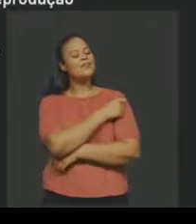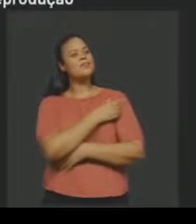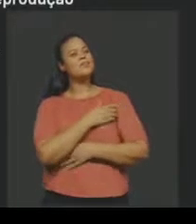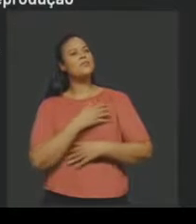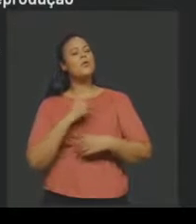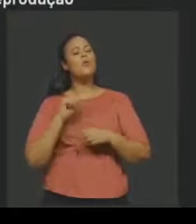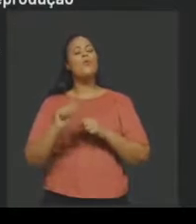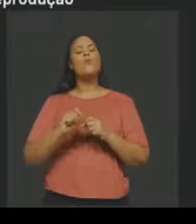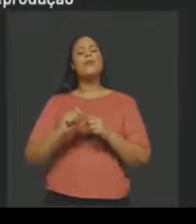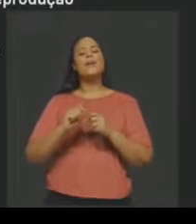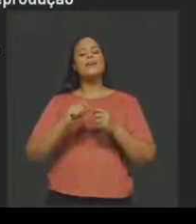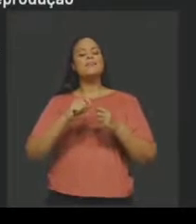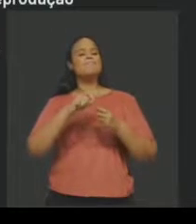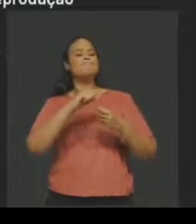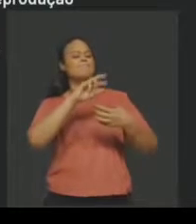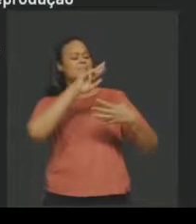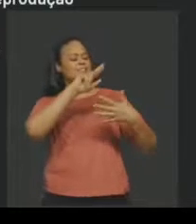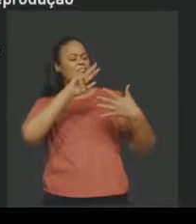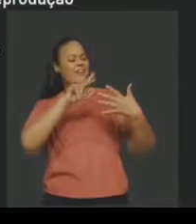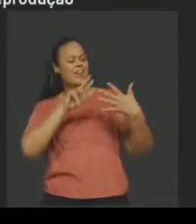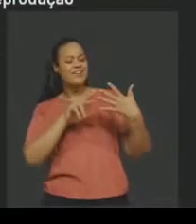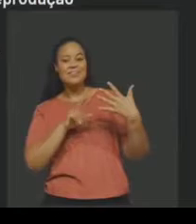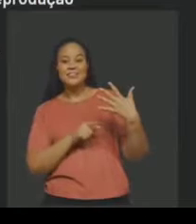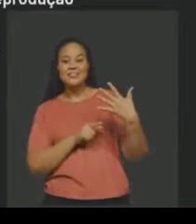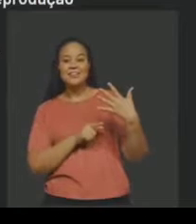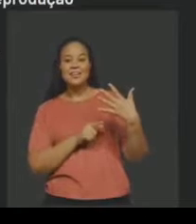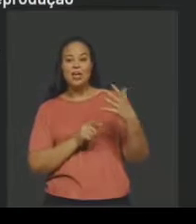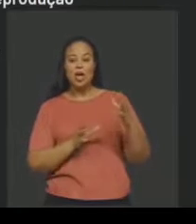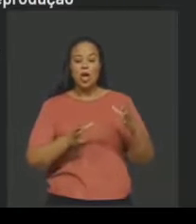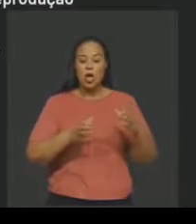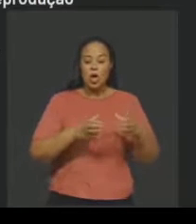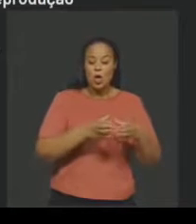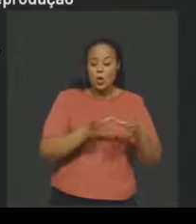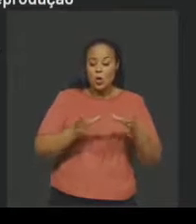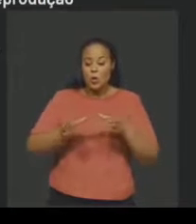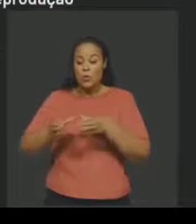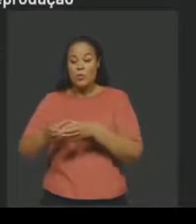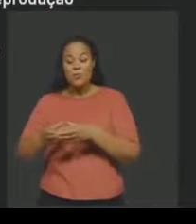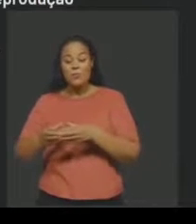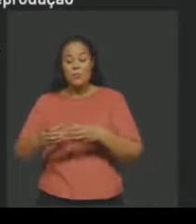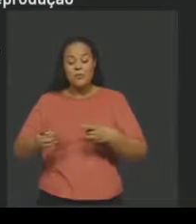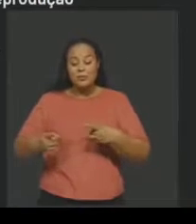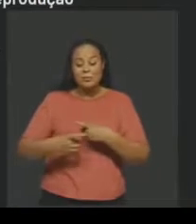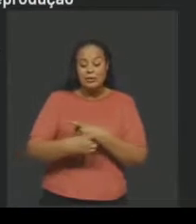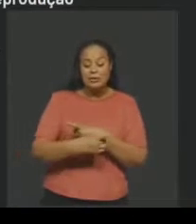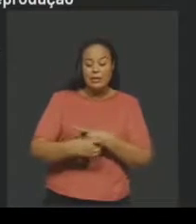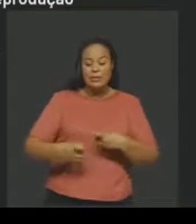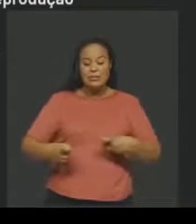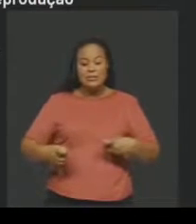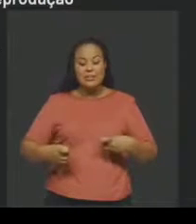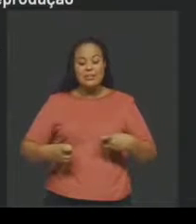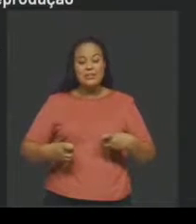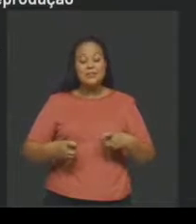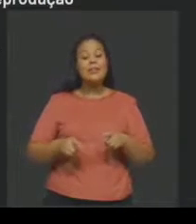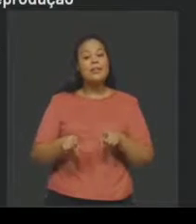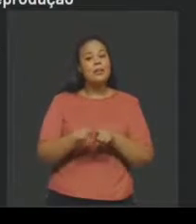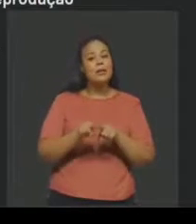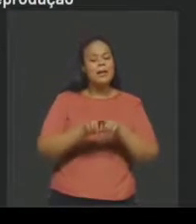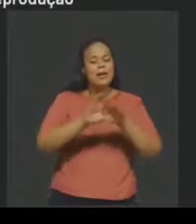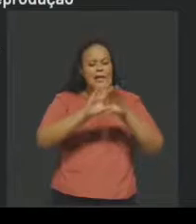diferenciar árqueas de bactérias. Que você possa entender também a estrutura de uma célula bacteriana,